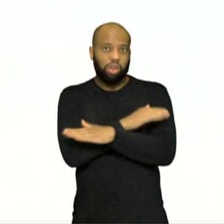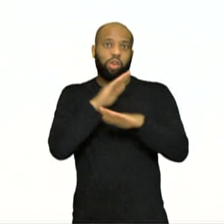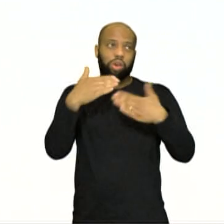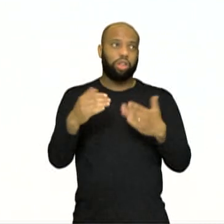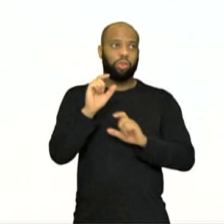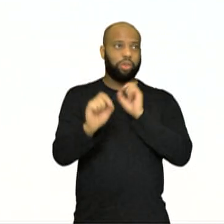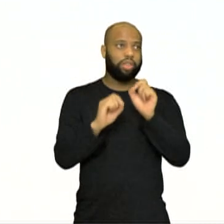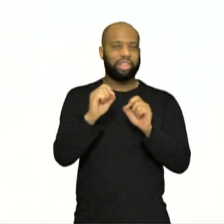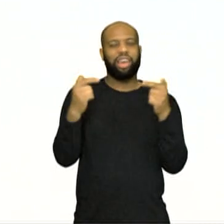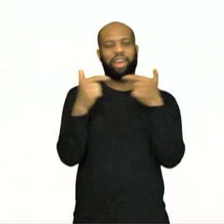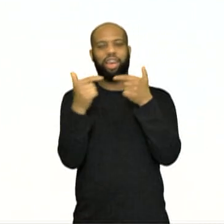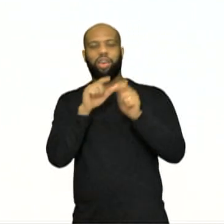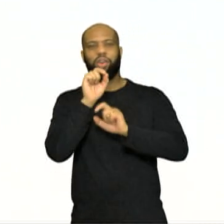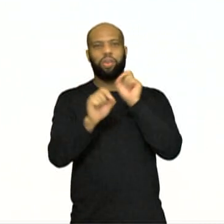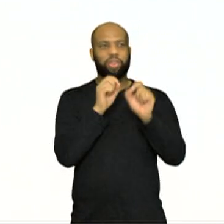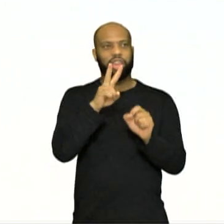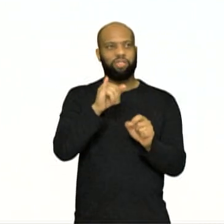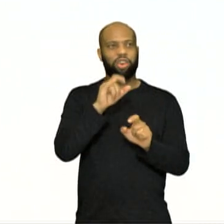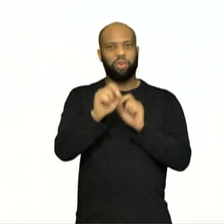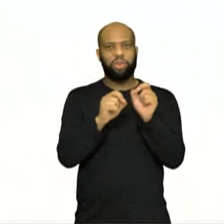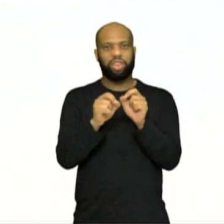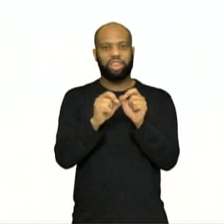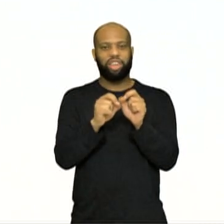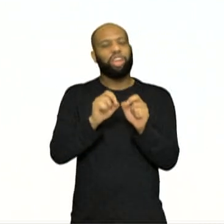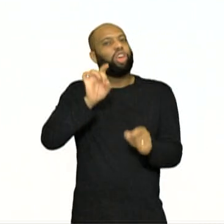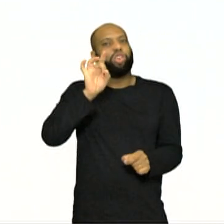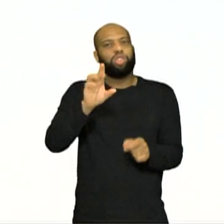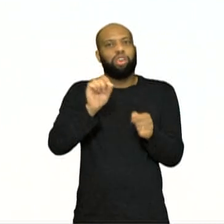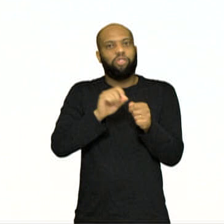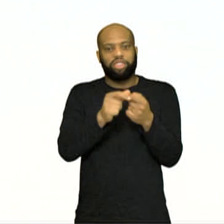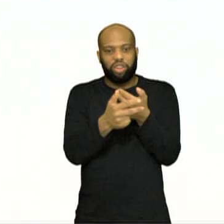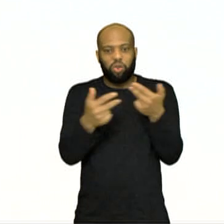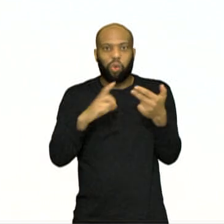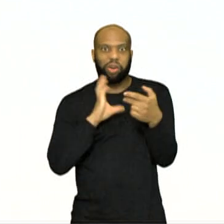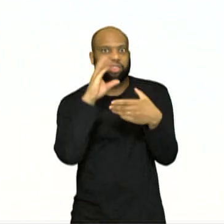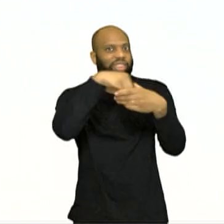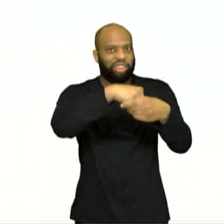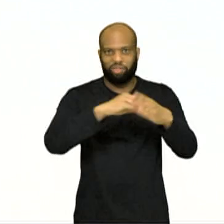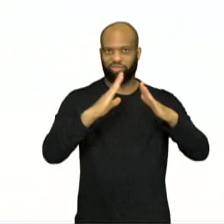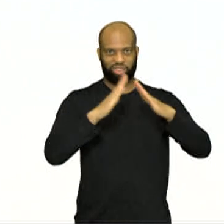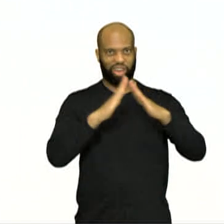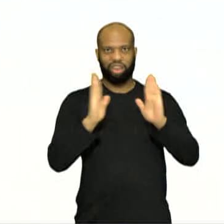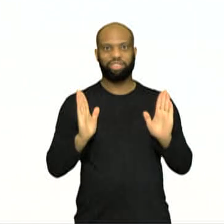talvez o divertido seja ficar jogando jogo de tabuleiro durante o inverno.